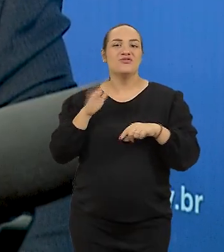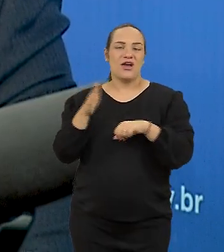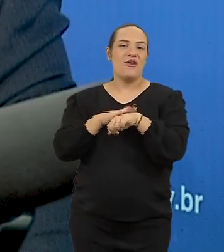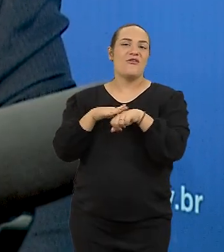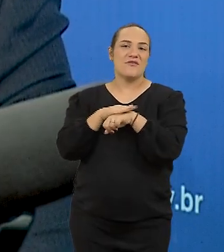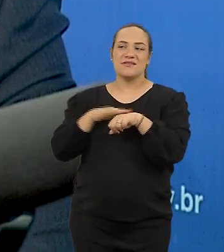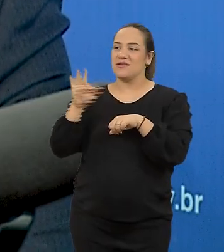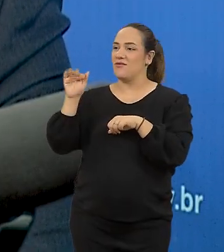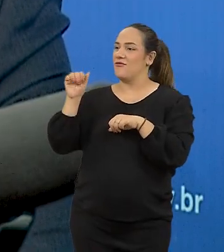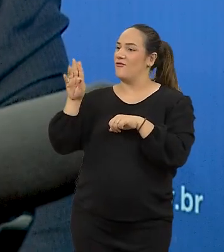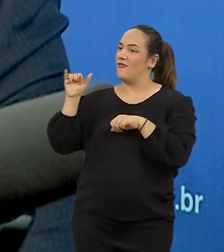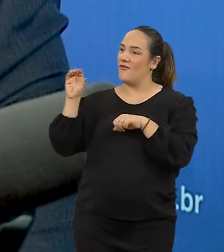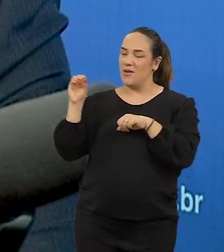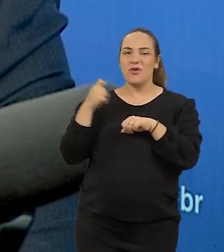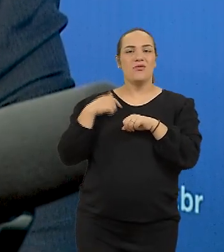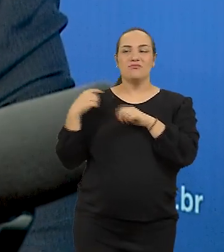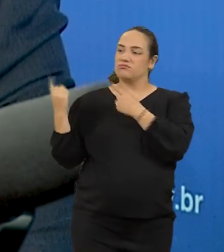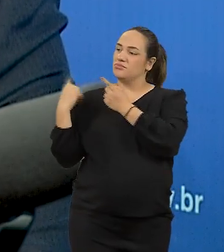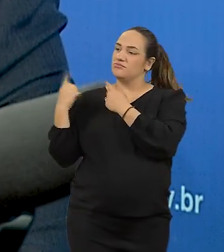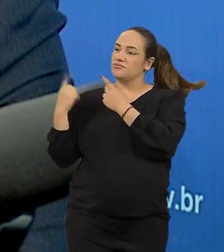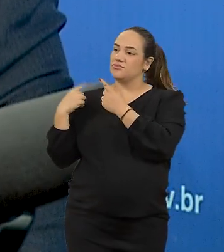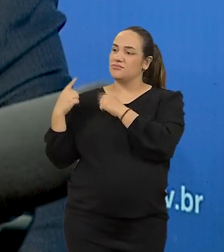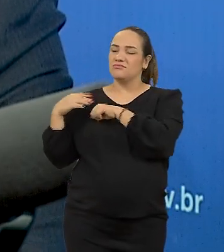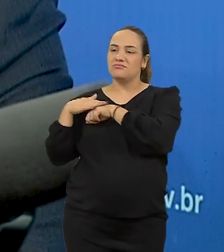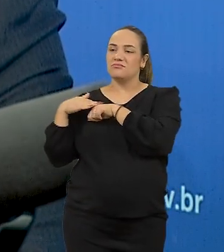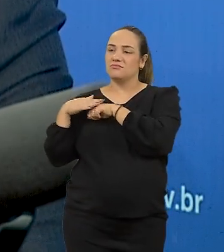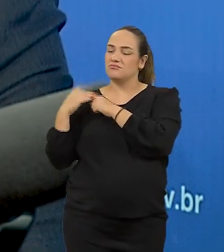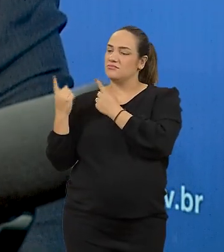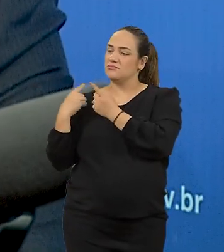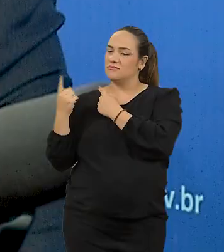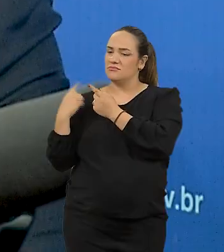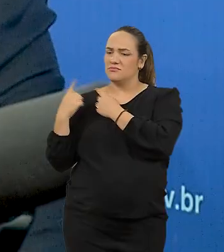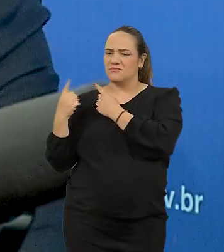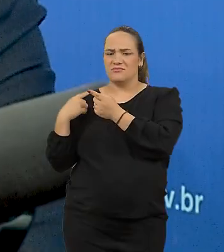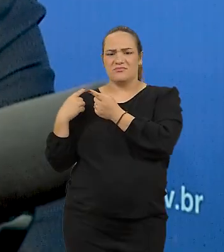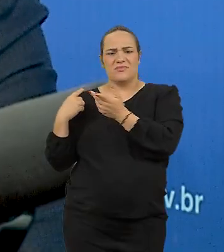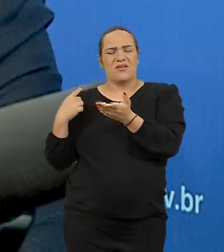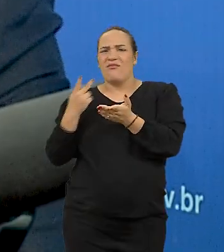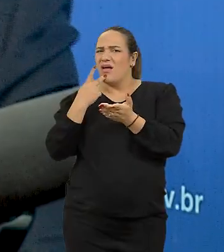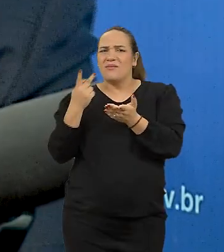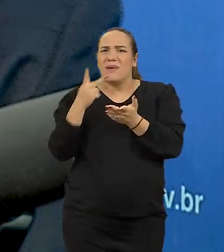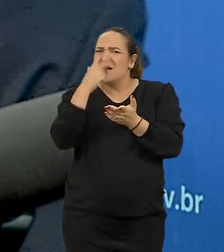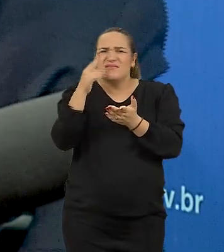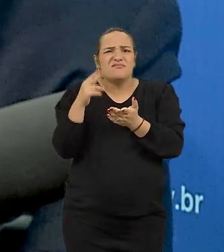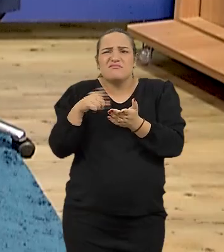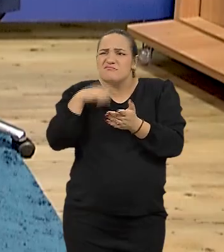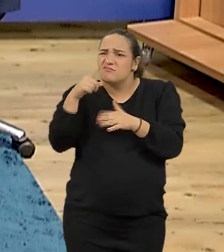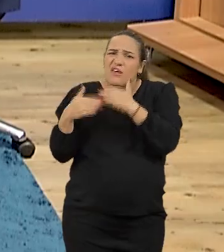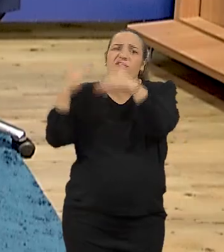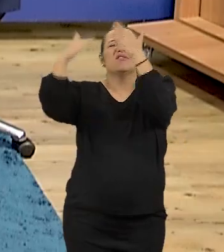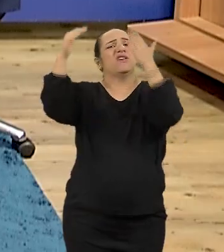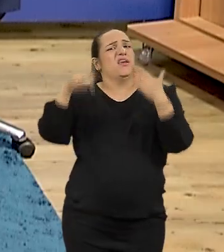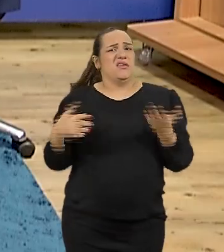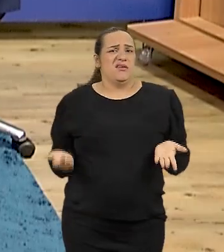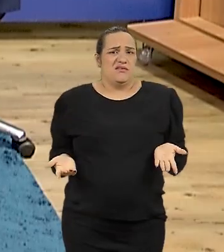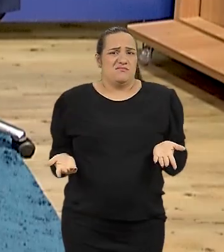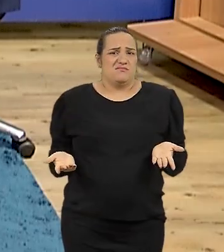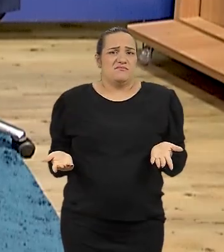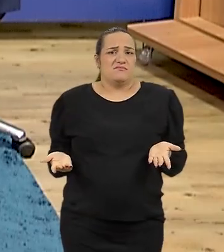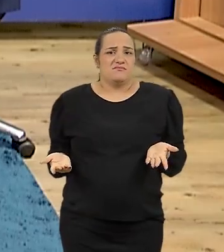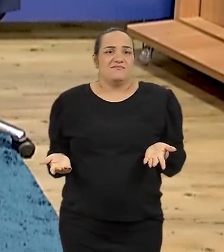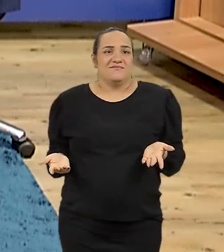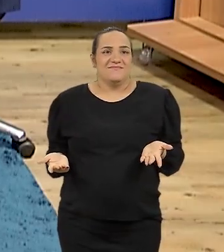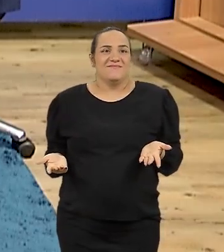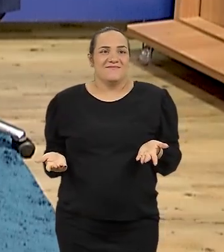gente tinha a impressão de que foi alguma coisa que não pegou, né, Fábio? Não vingou. Não vingou.